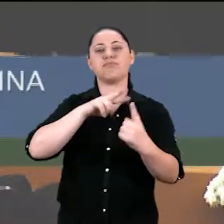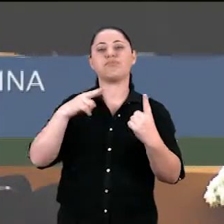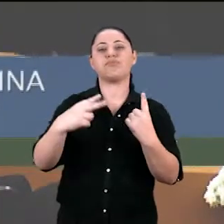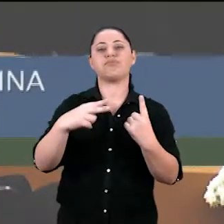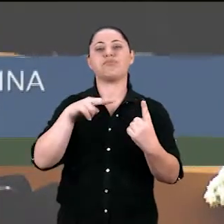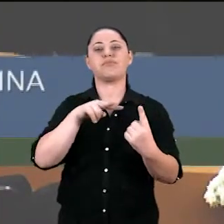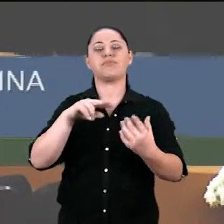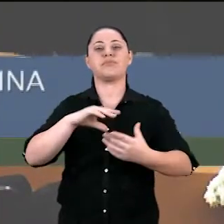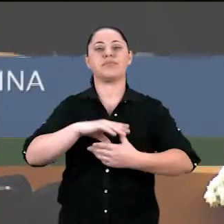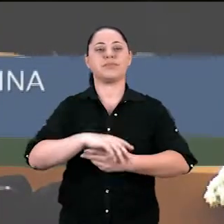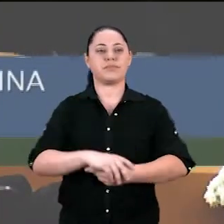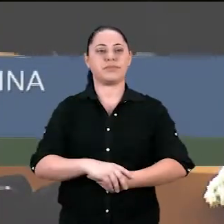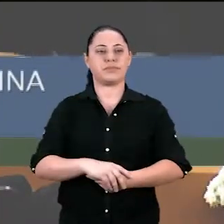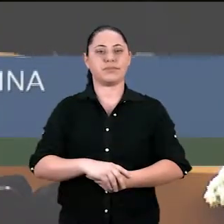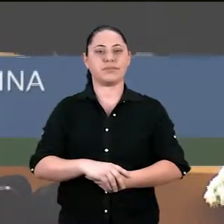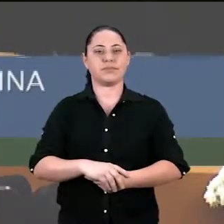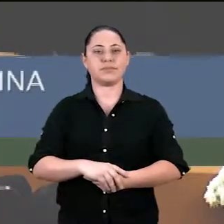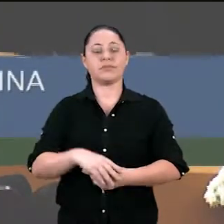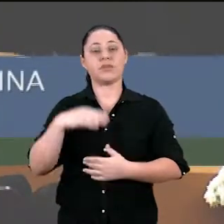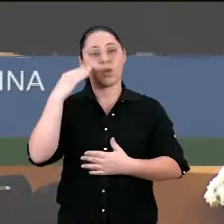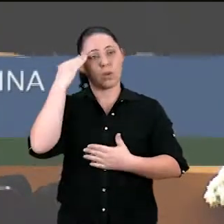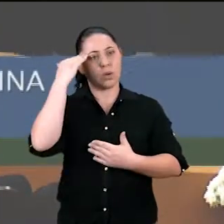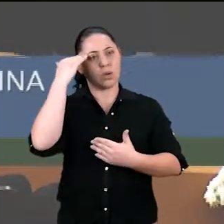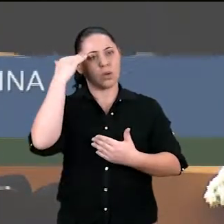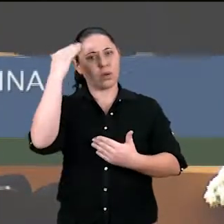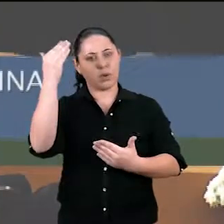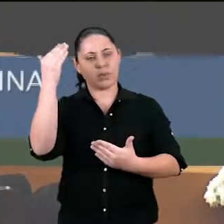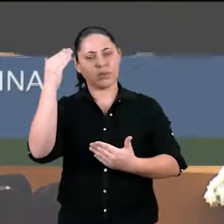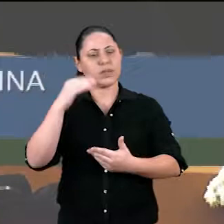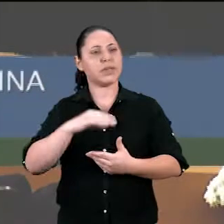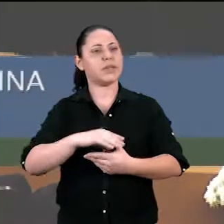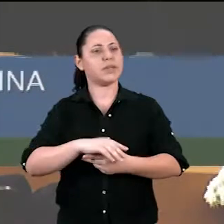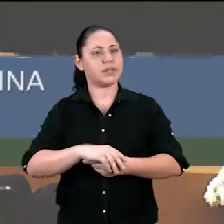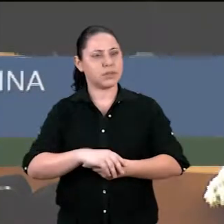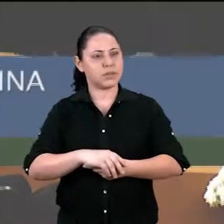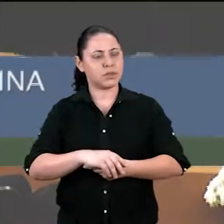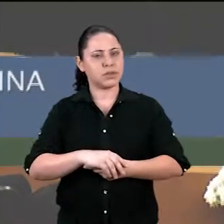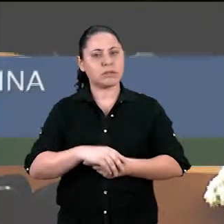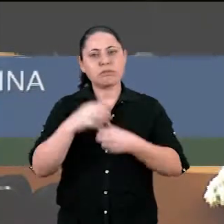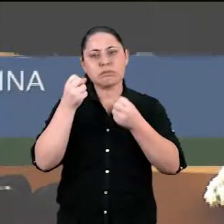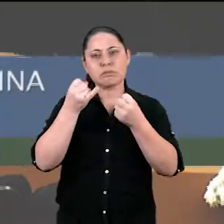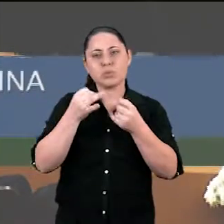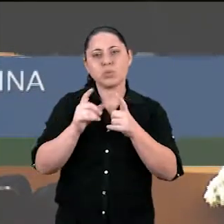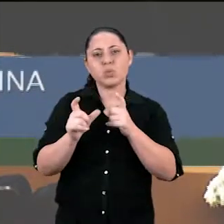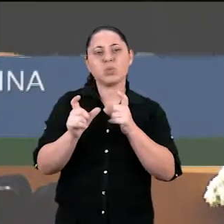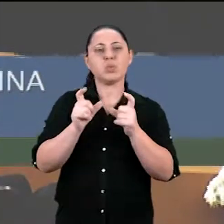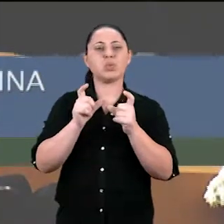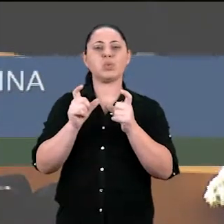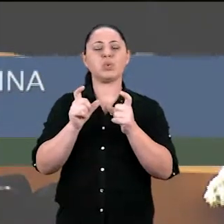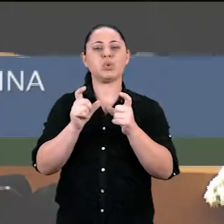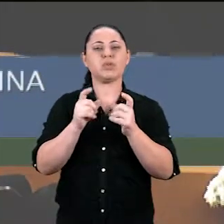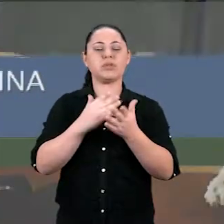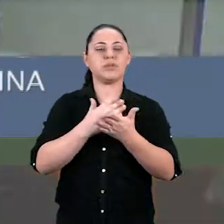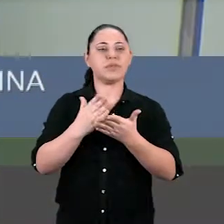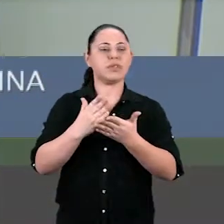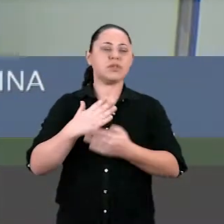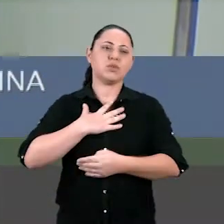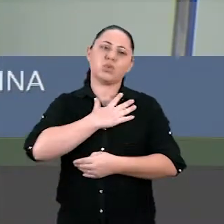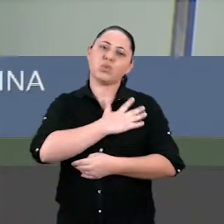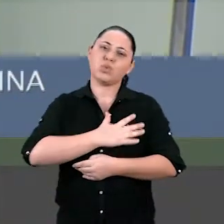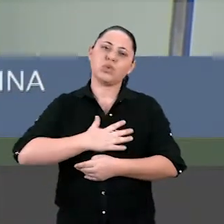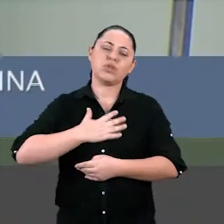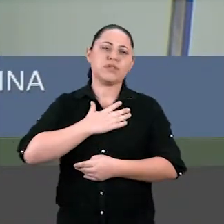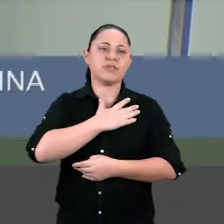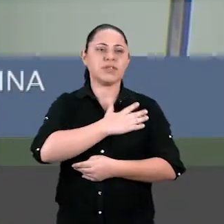perspectivas. Muito obrigado, ministro Reinaldo Soares da Fonseca. Minhas primeiras palavras evidentes são de saudação